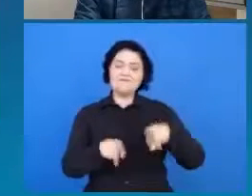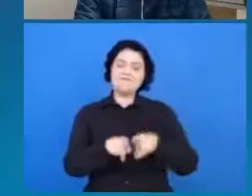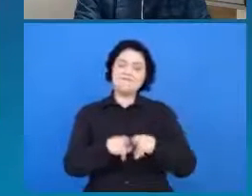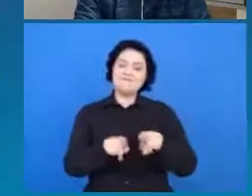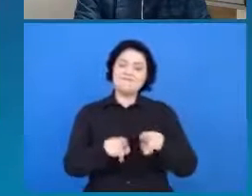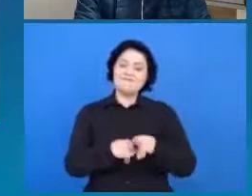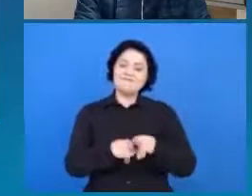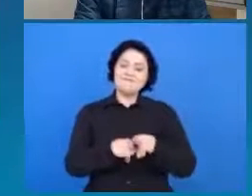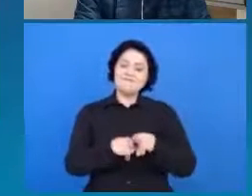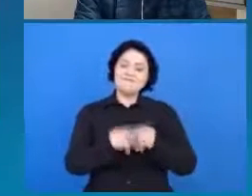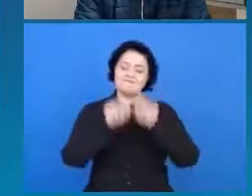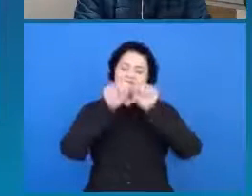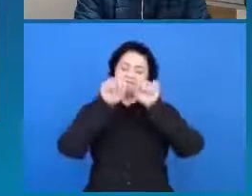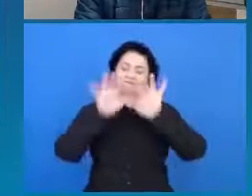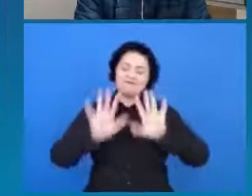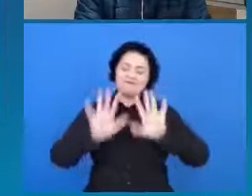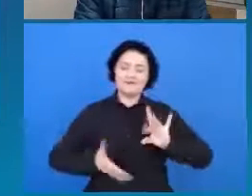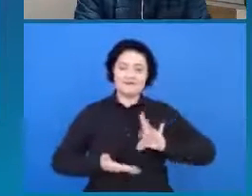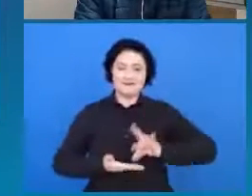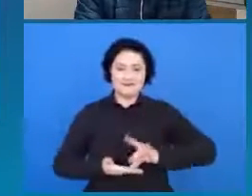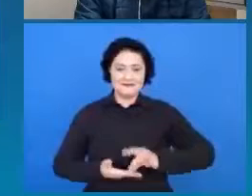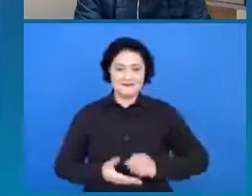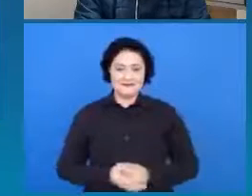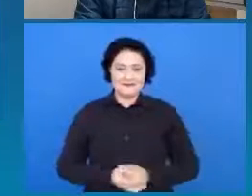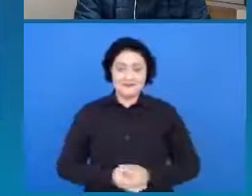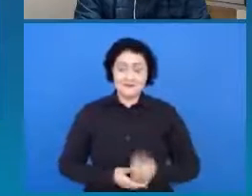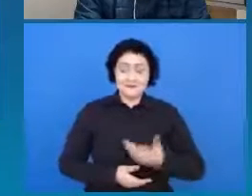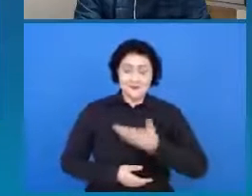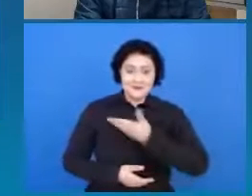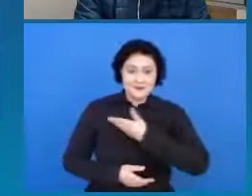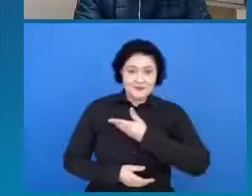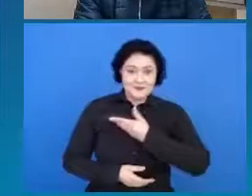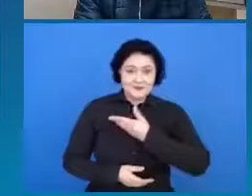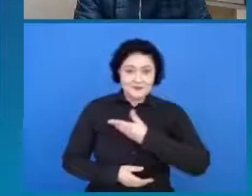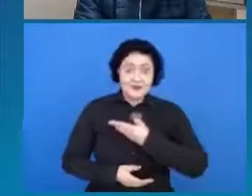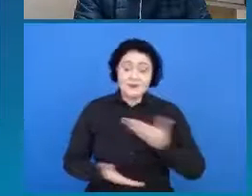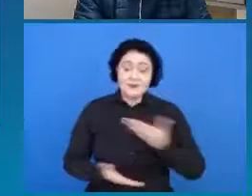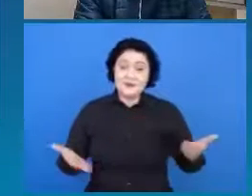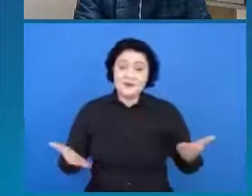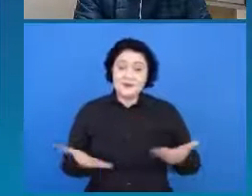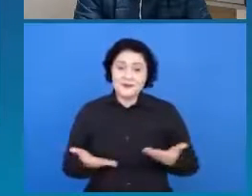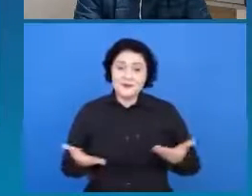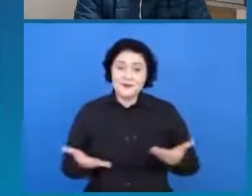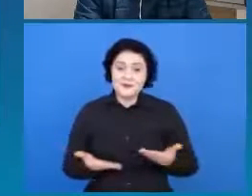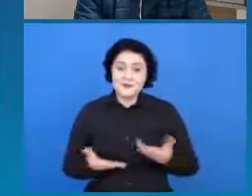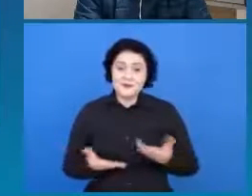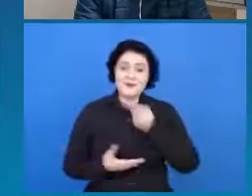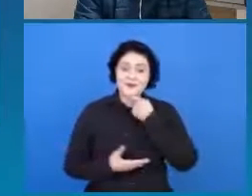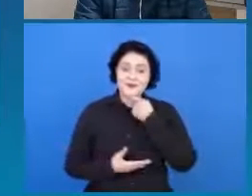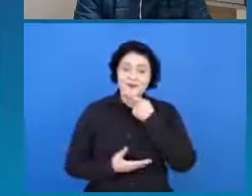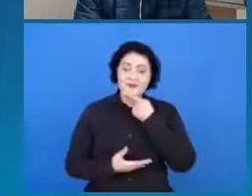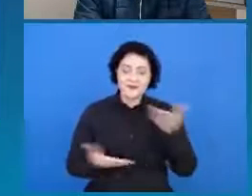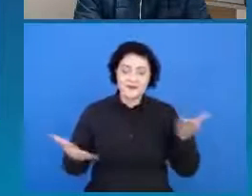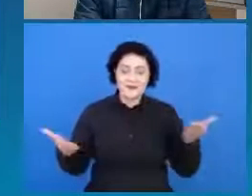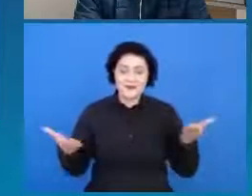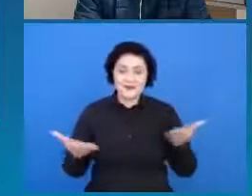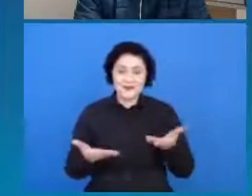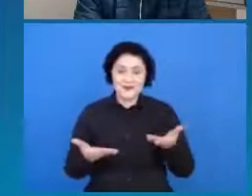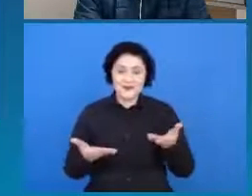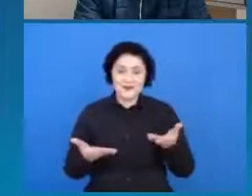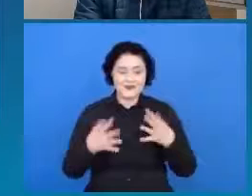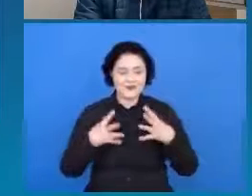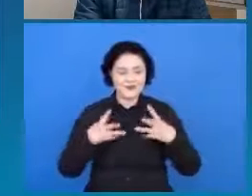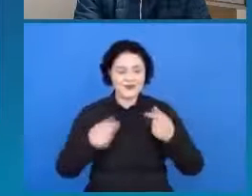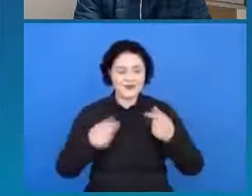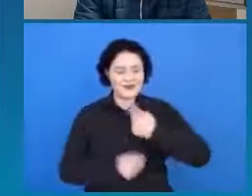uma benção realmente queridos amigos nós queremos dizer que diz